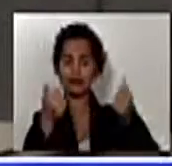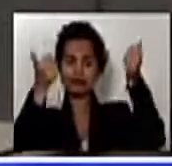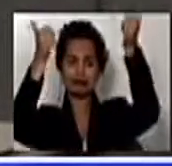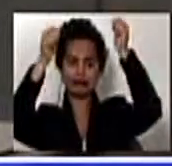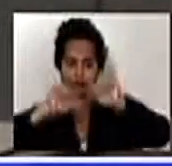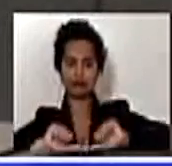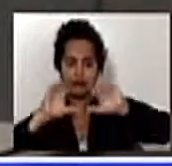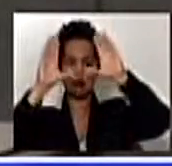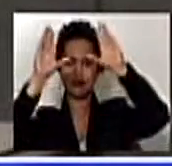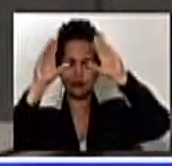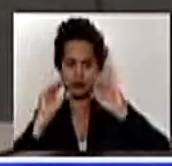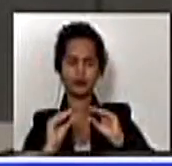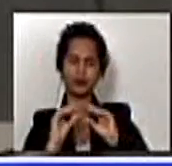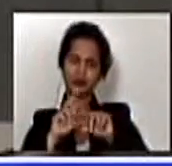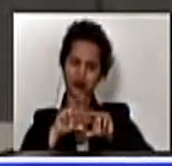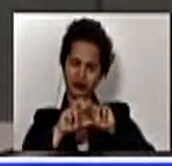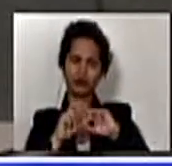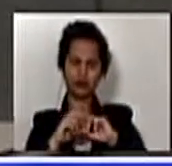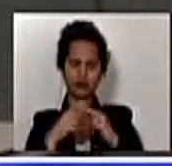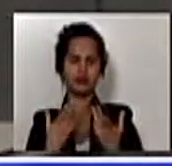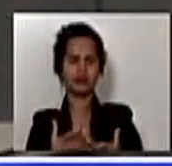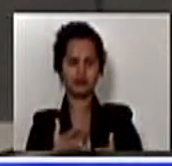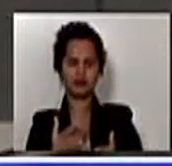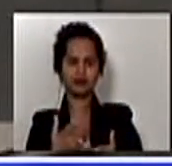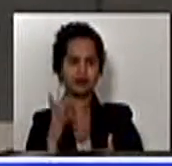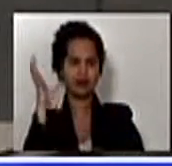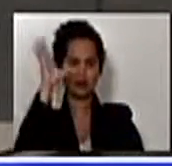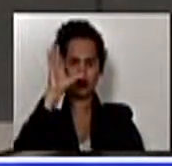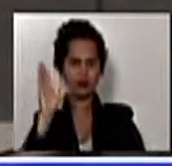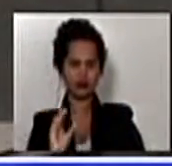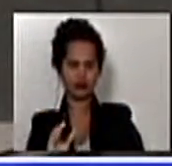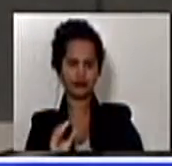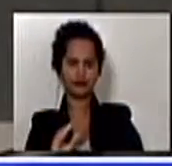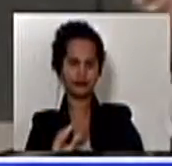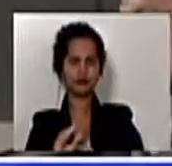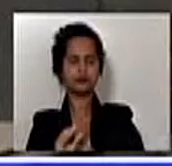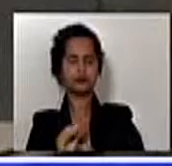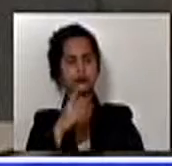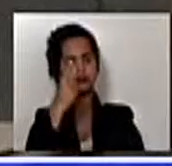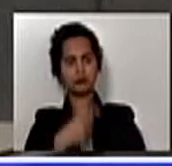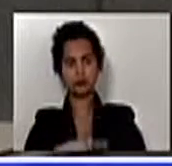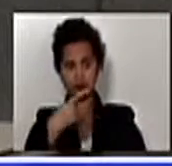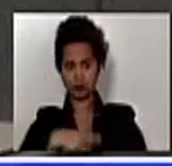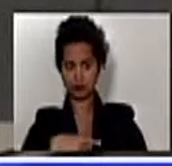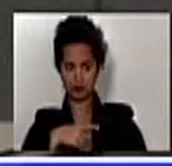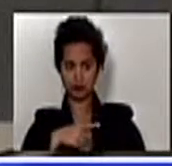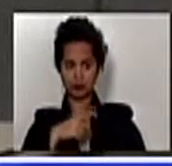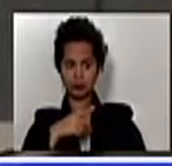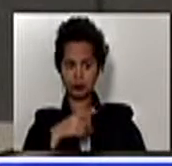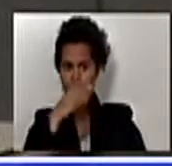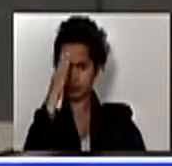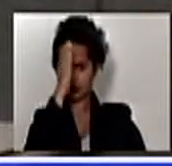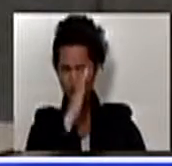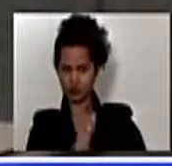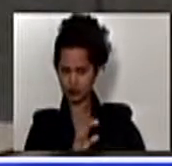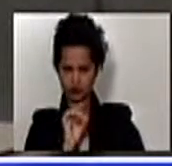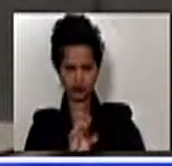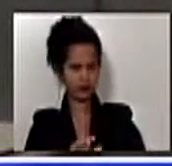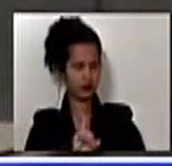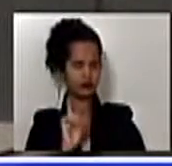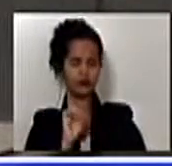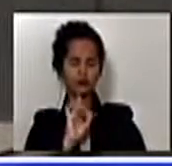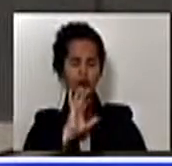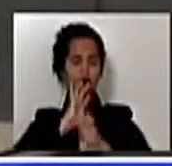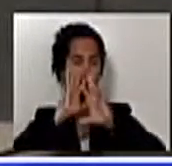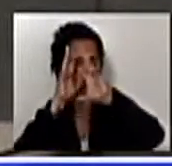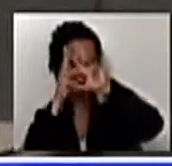crise política, e que vem afetando, econômica também, que não é só no Brasil, uma parte do mundo também, essa crise chegou,